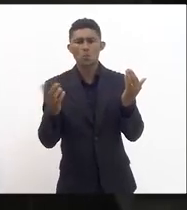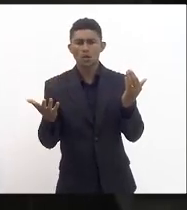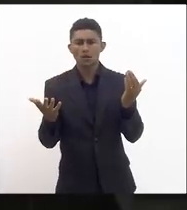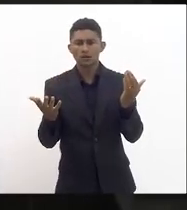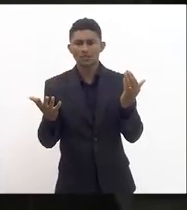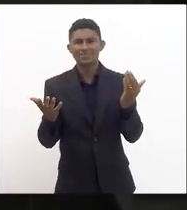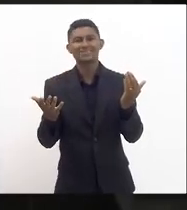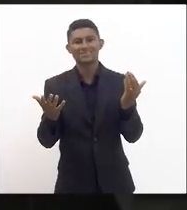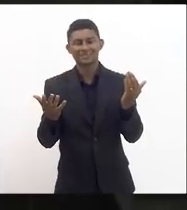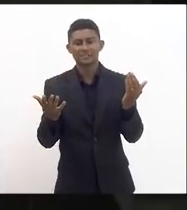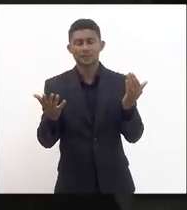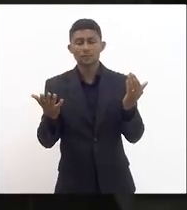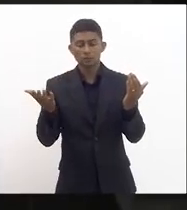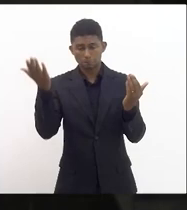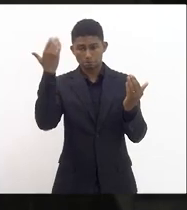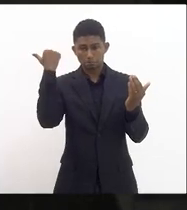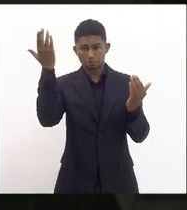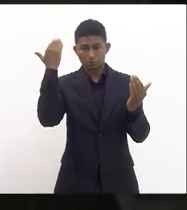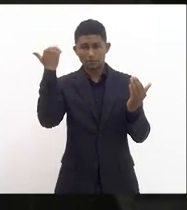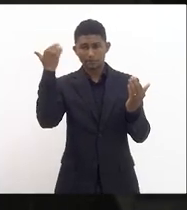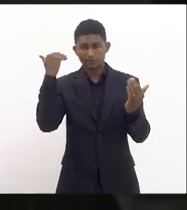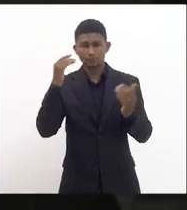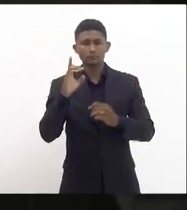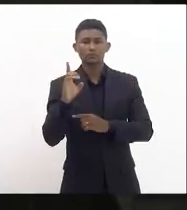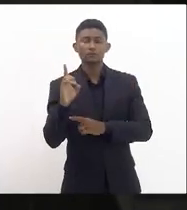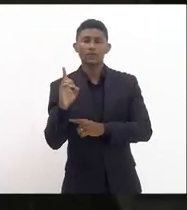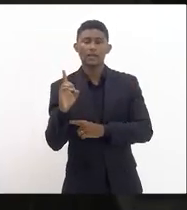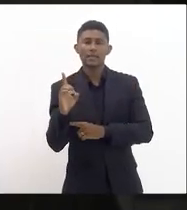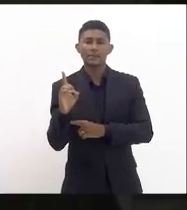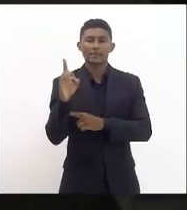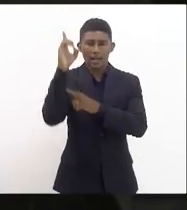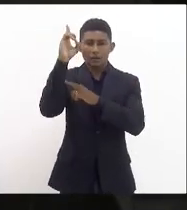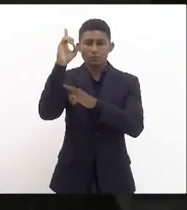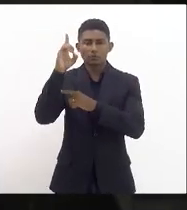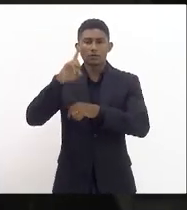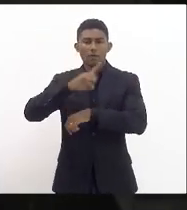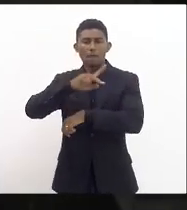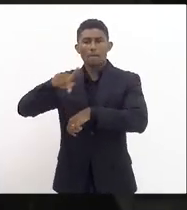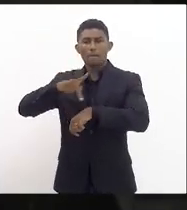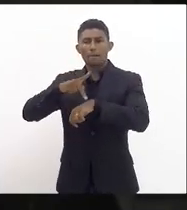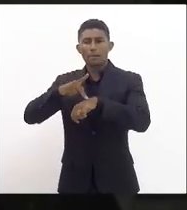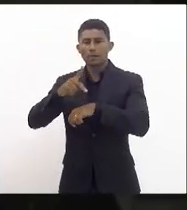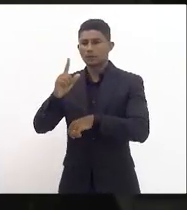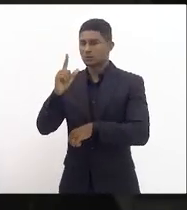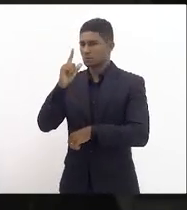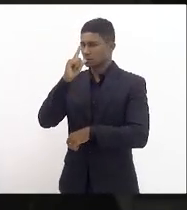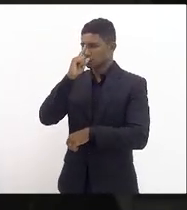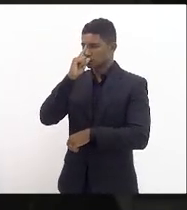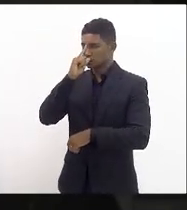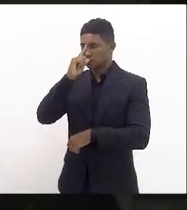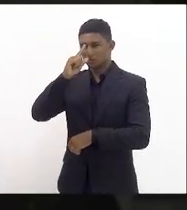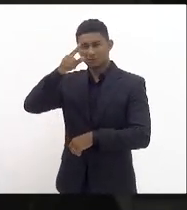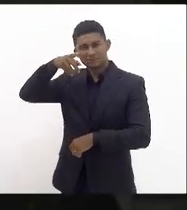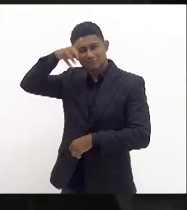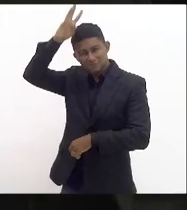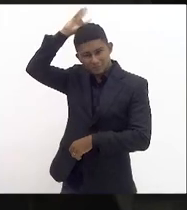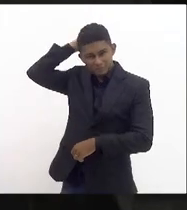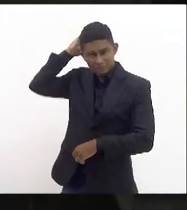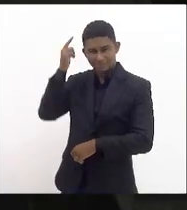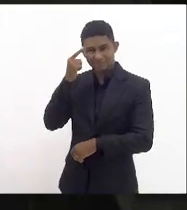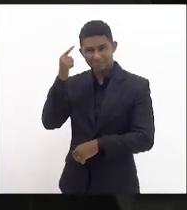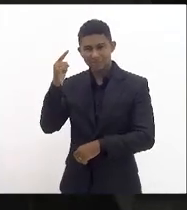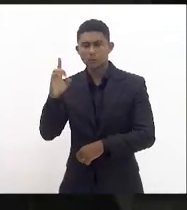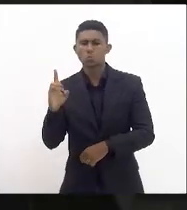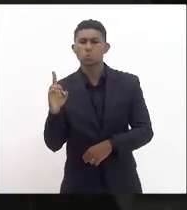deuses da mitologia greco-romana com aqueles